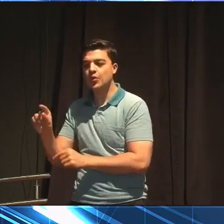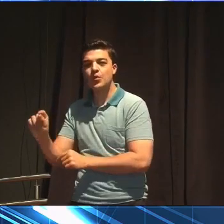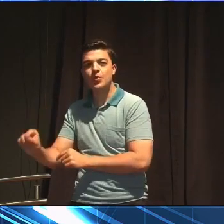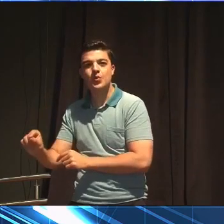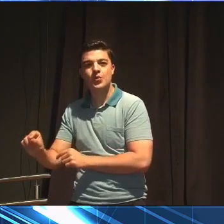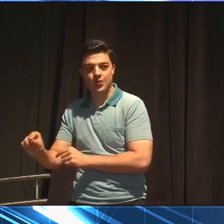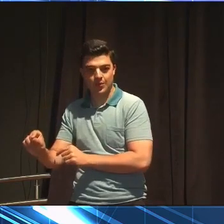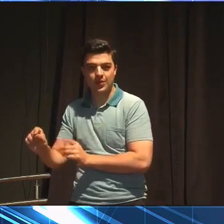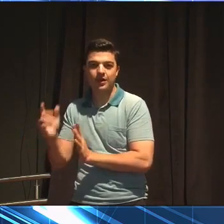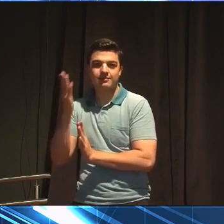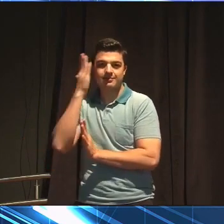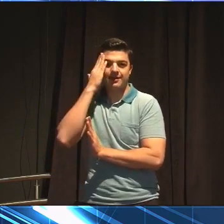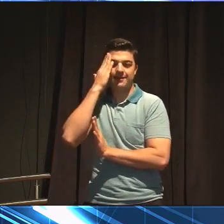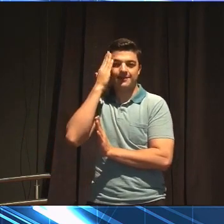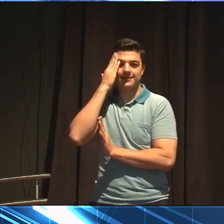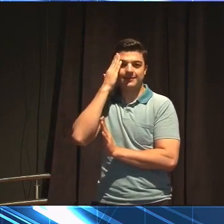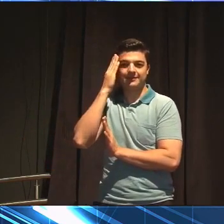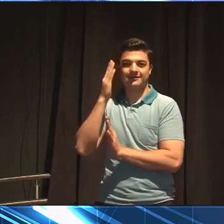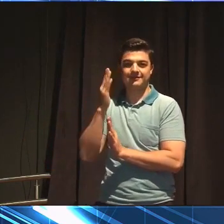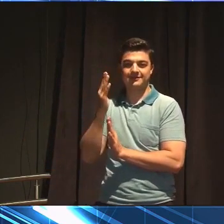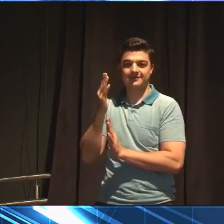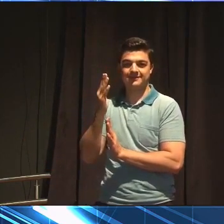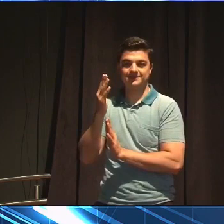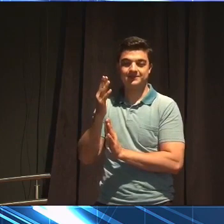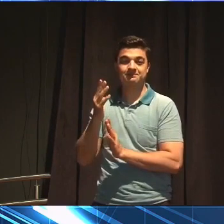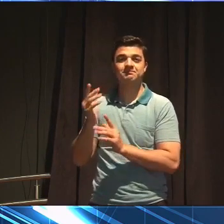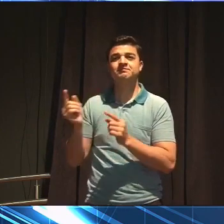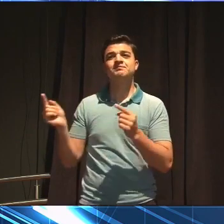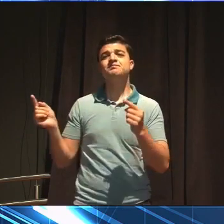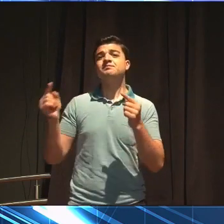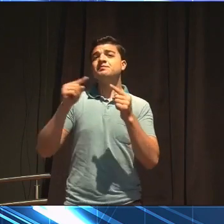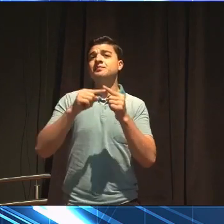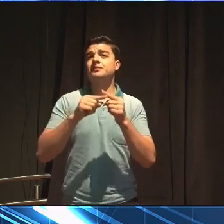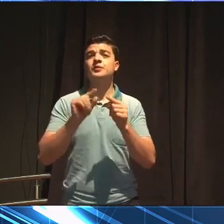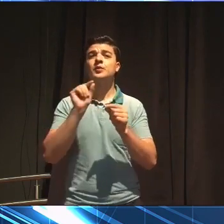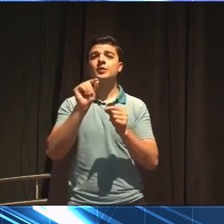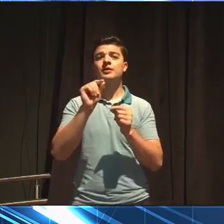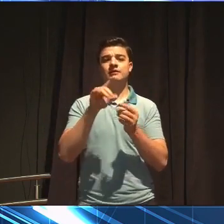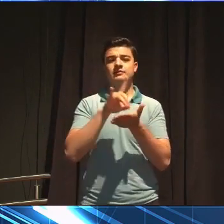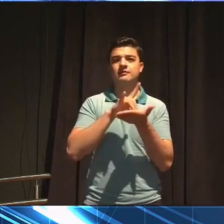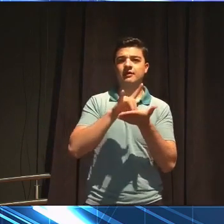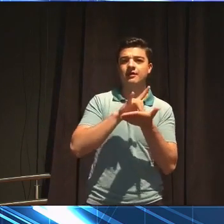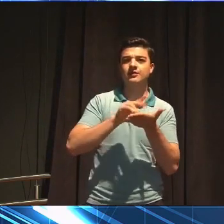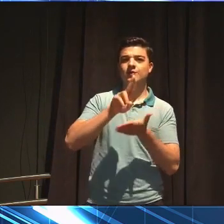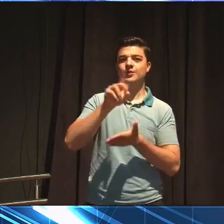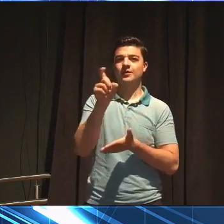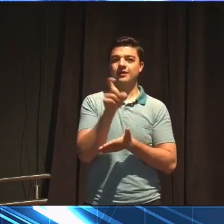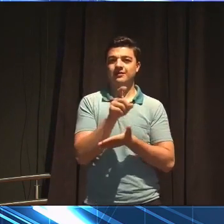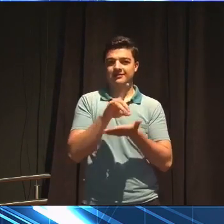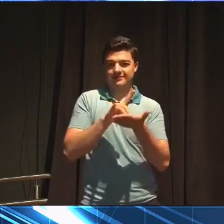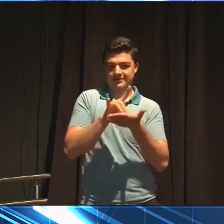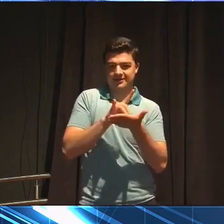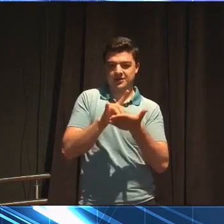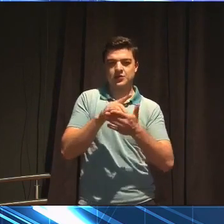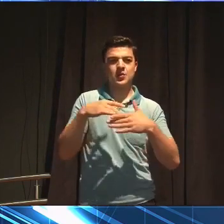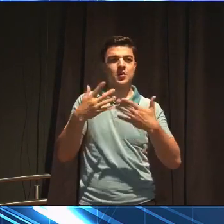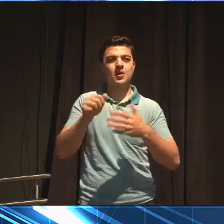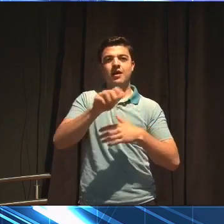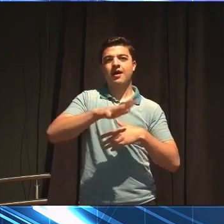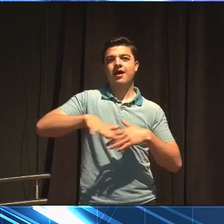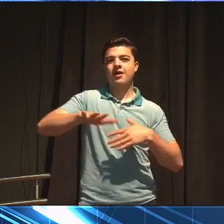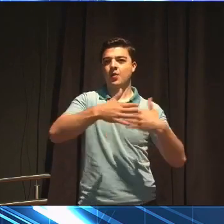E aí, pessoal, a gente vai falar um pouco sobre, né, o que isso tem a ver também com o design, com o X-Design ou qualquer área que